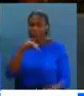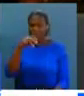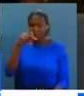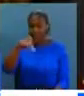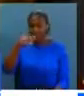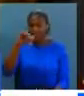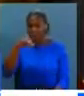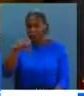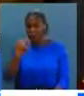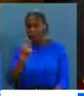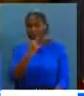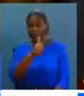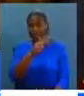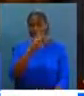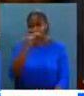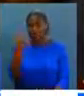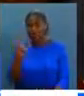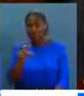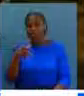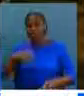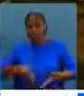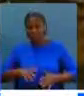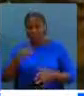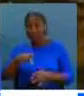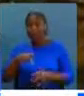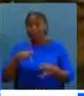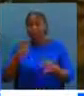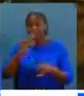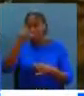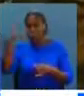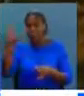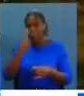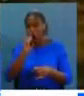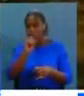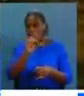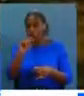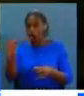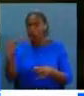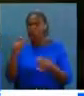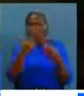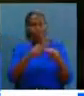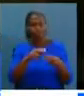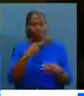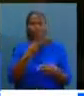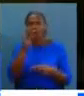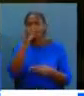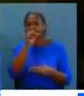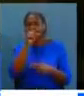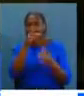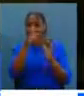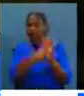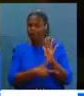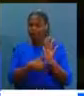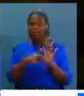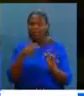Maninho Almeida, Brás Soares, o filho da Praia Branca, João Eugênio, Jorge Tavares e diversas outras vozes que elencaram o cartaz